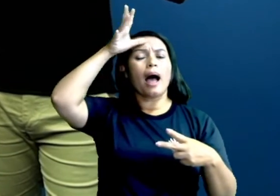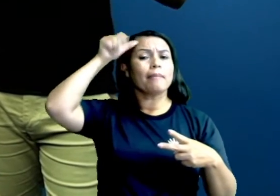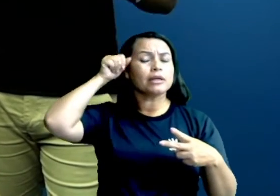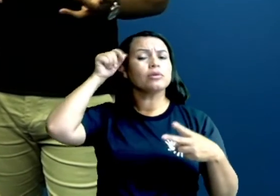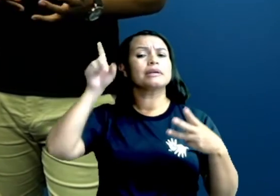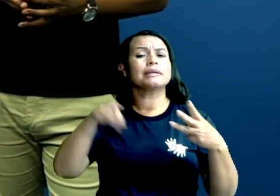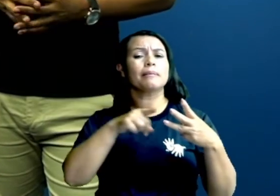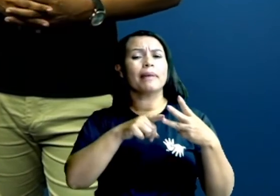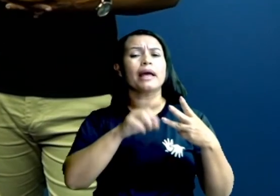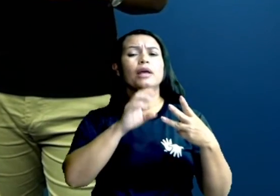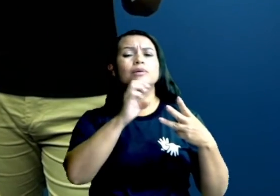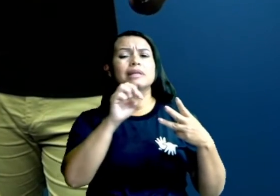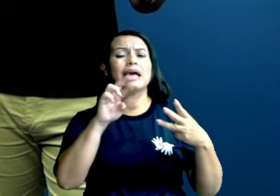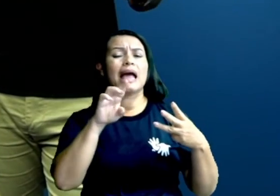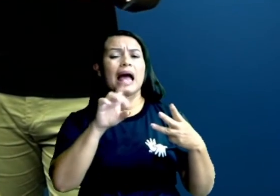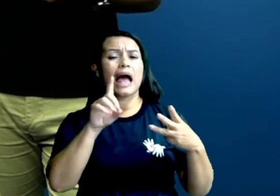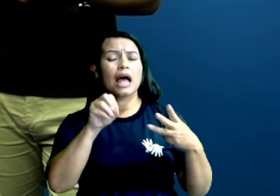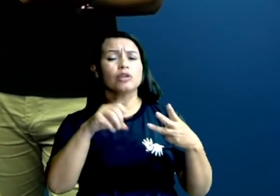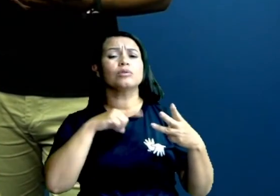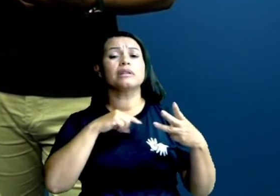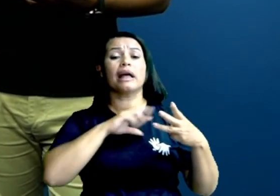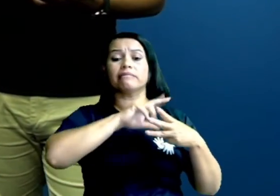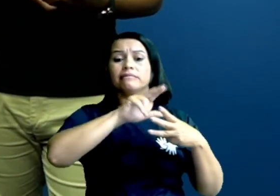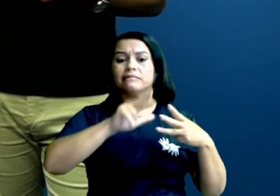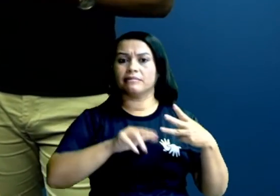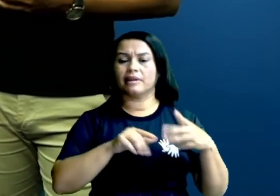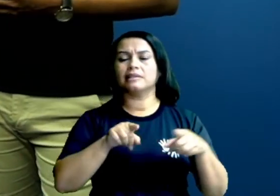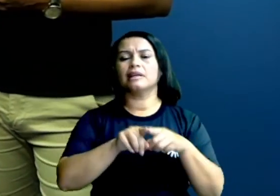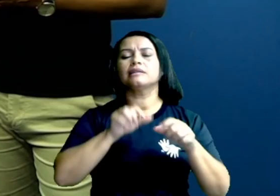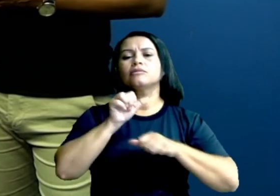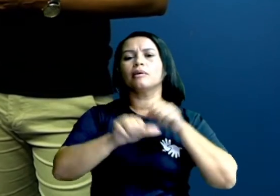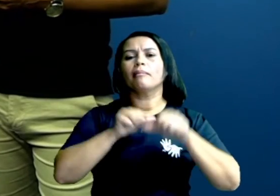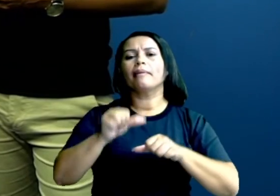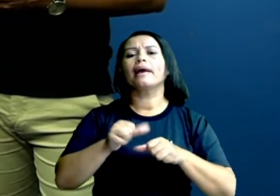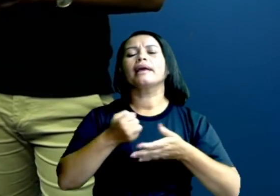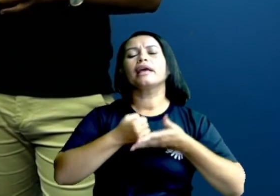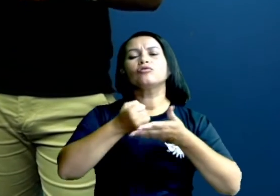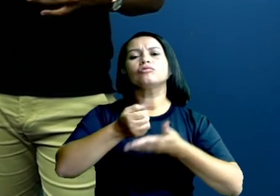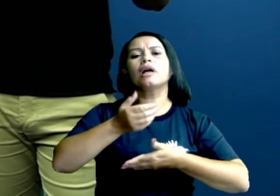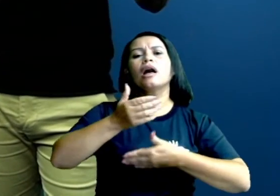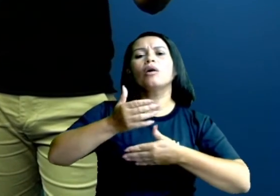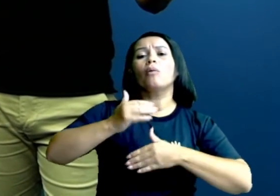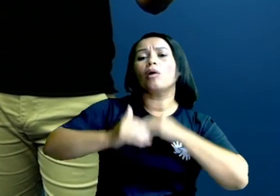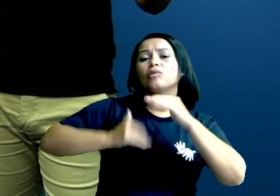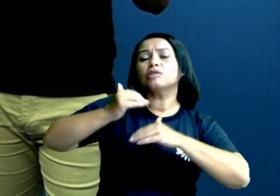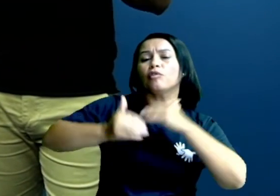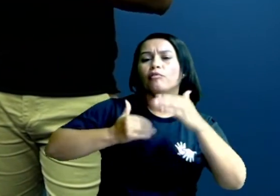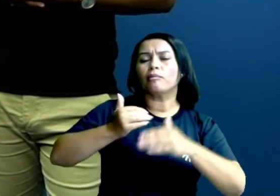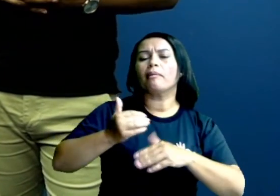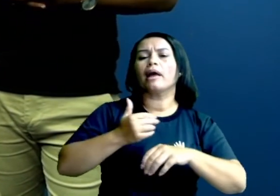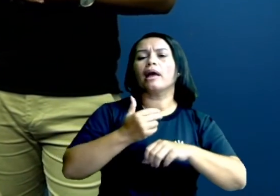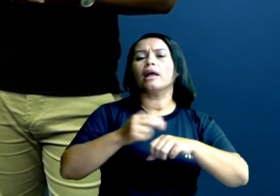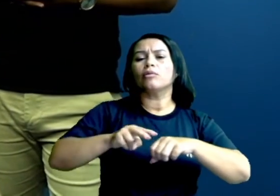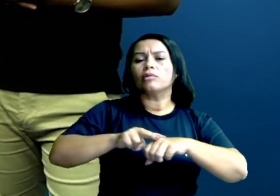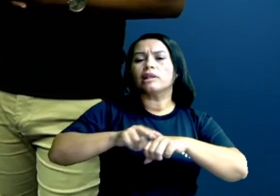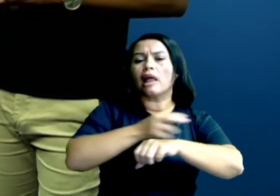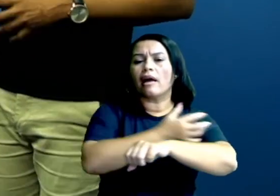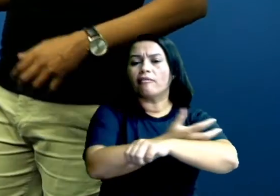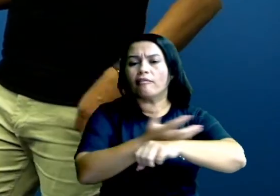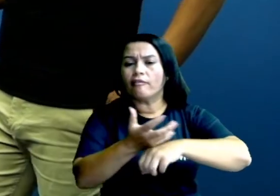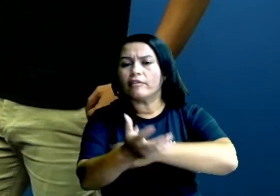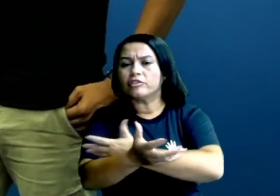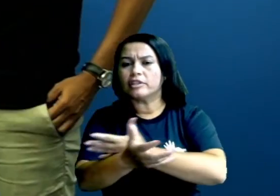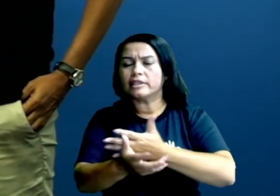né, condições ambientais diferenciadas que favoreceram ao desenvolvimento, né, dessa vegetação marcadamente constituída